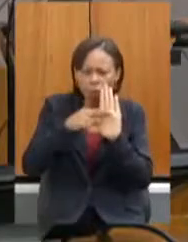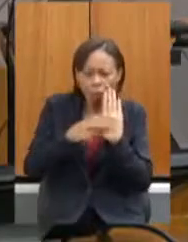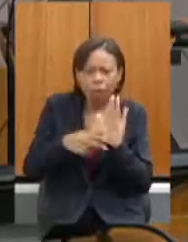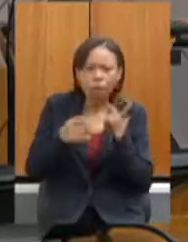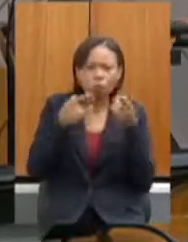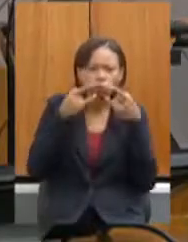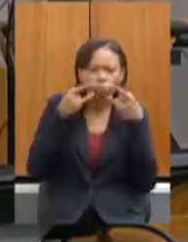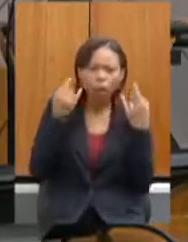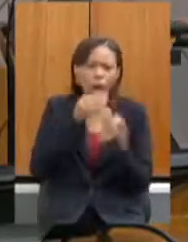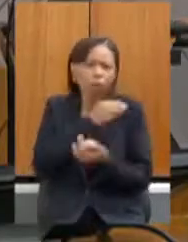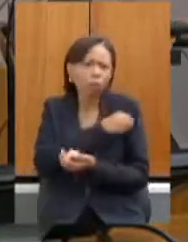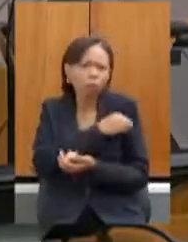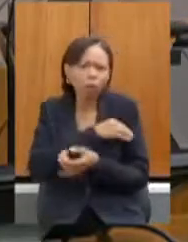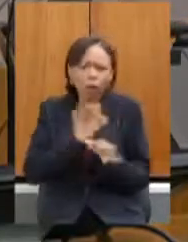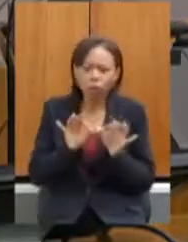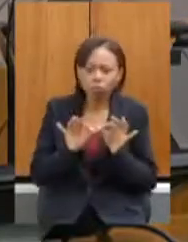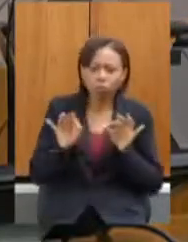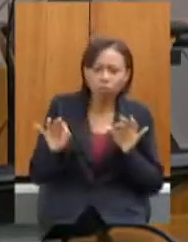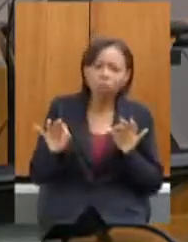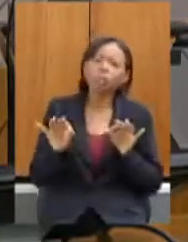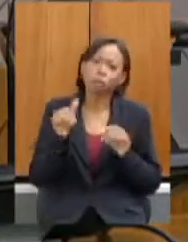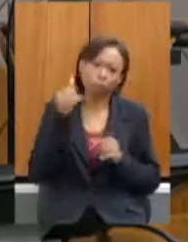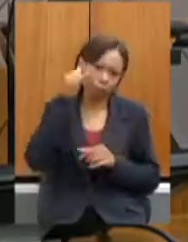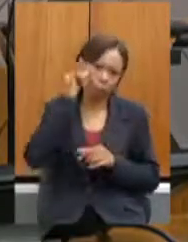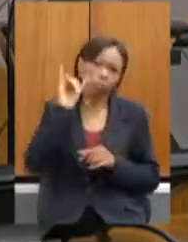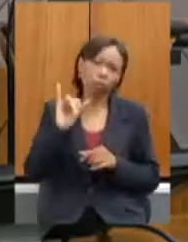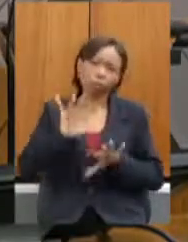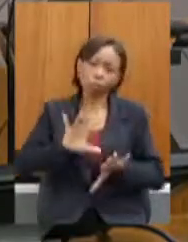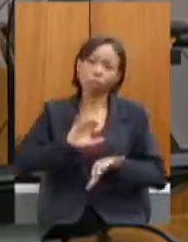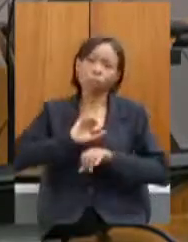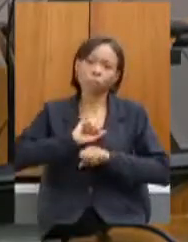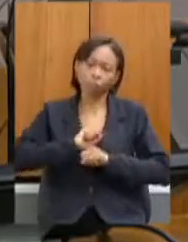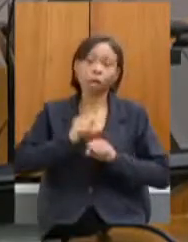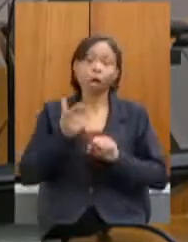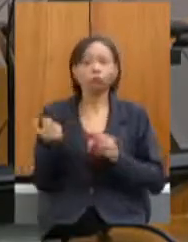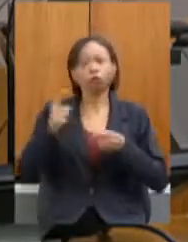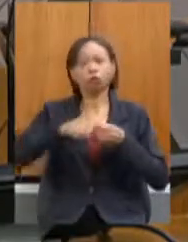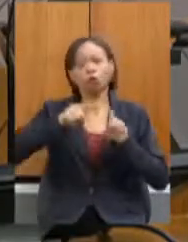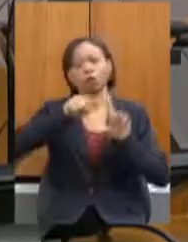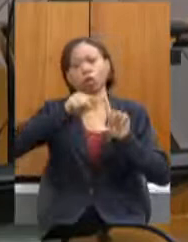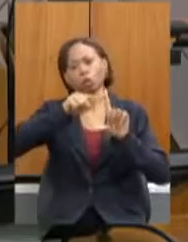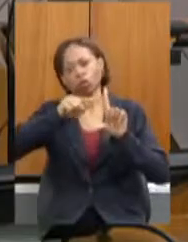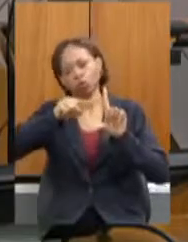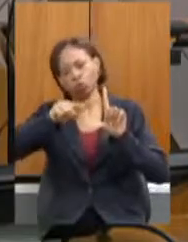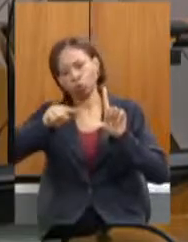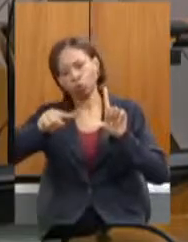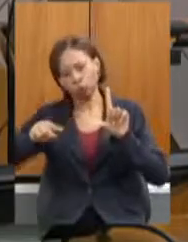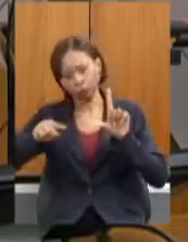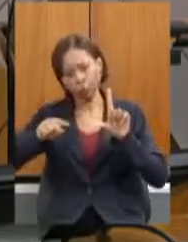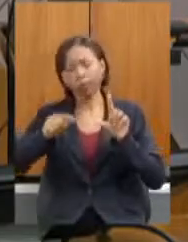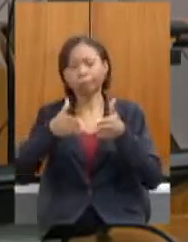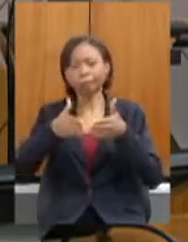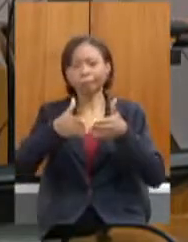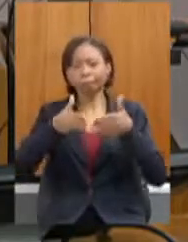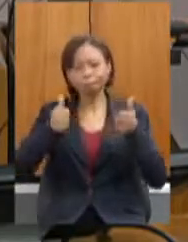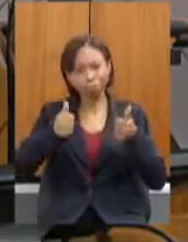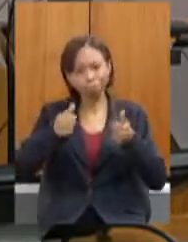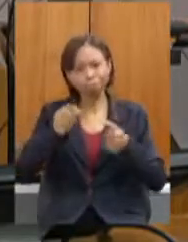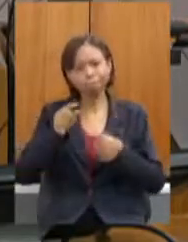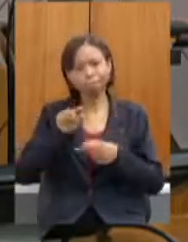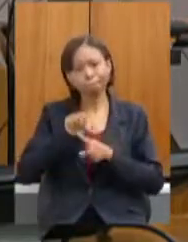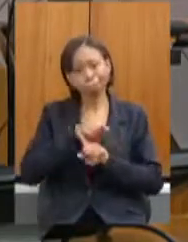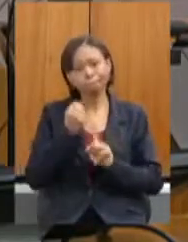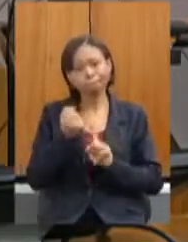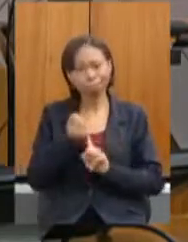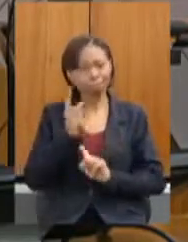e voltamos aquela situação que é uma situação de baixa transmissão que nós estávamos Então eu queria fazer esse pedido a sociedade Mineira